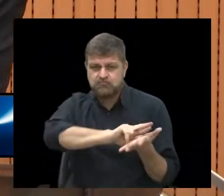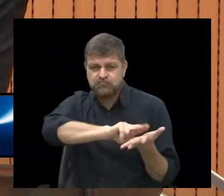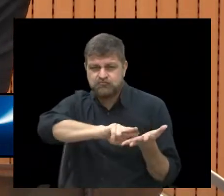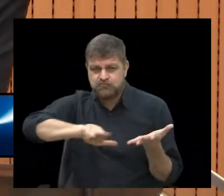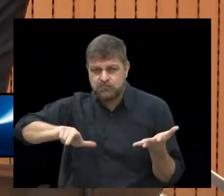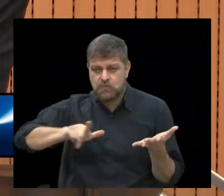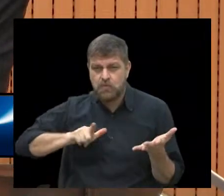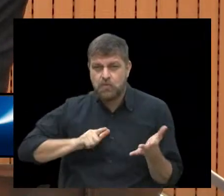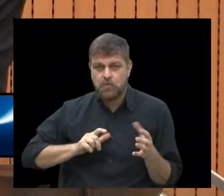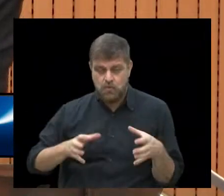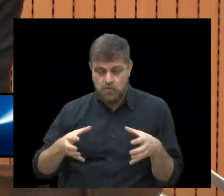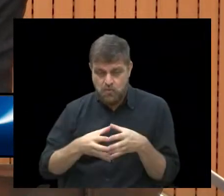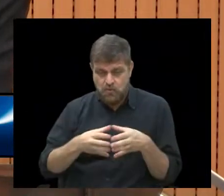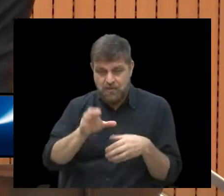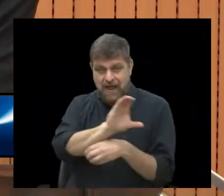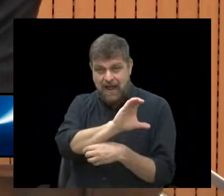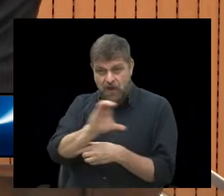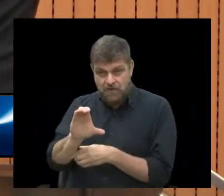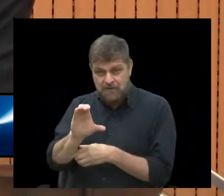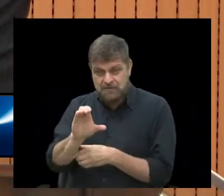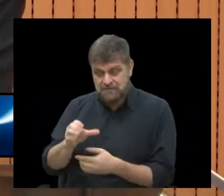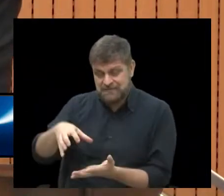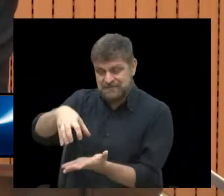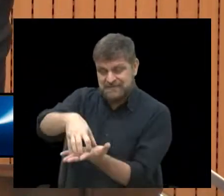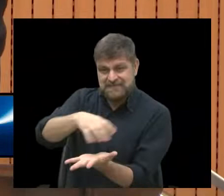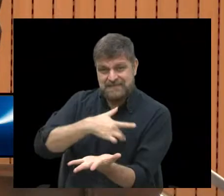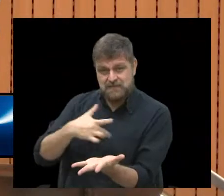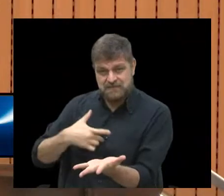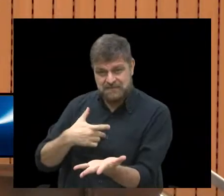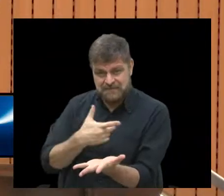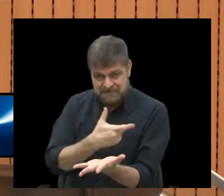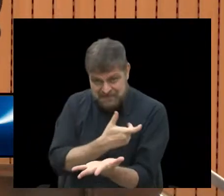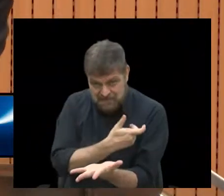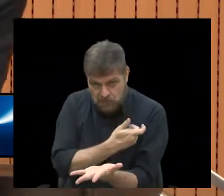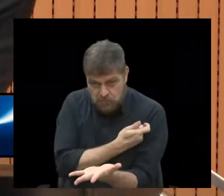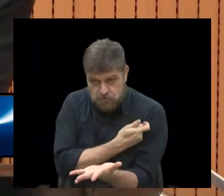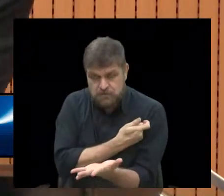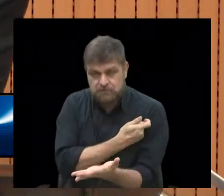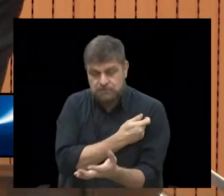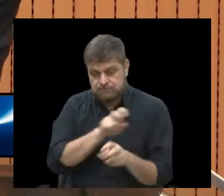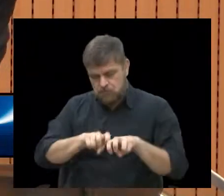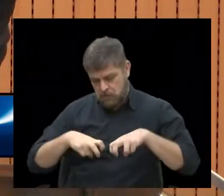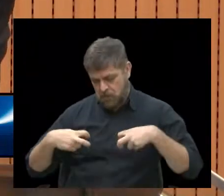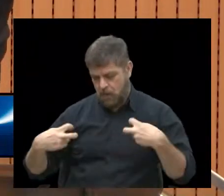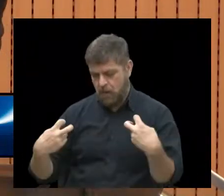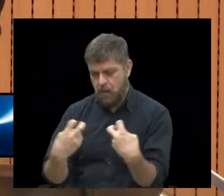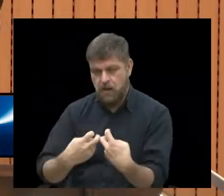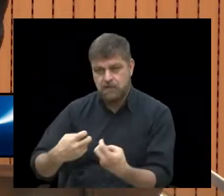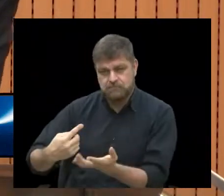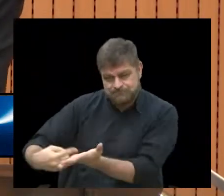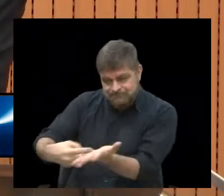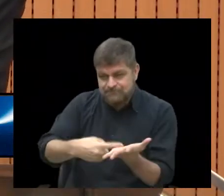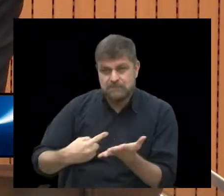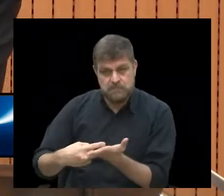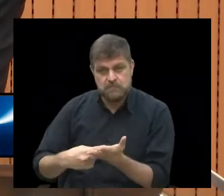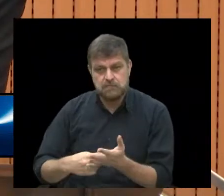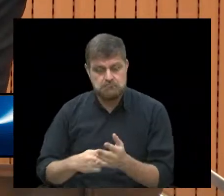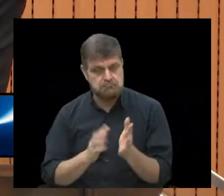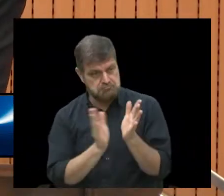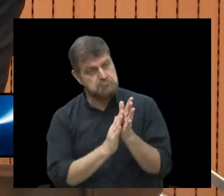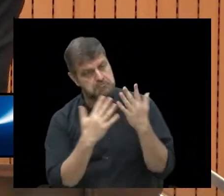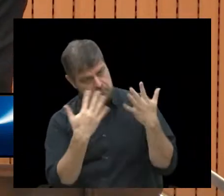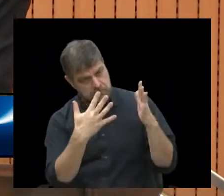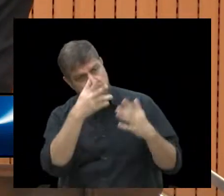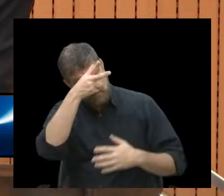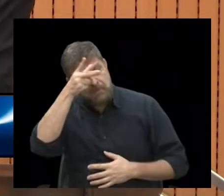os coordenadores das unidades de saúde, as unidades básicas de saúde. Eu quero dizer que é louvável que o prefeito tenha feito